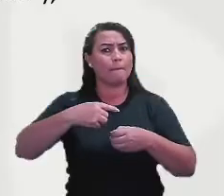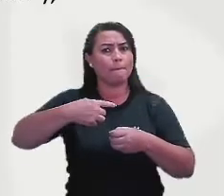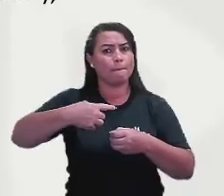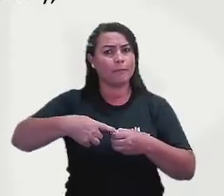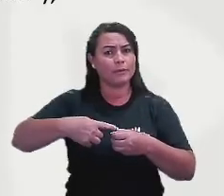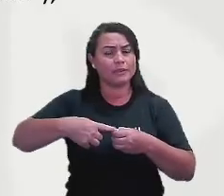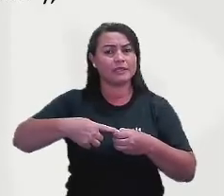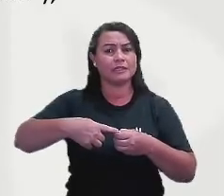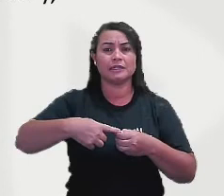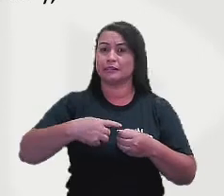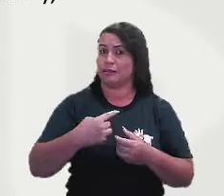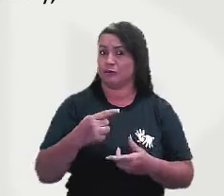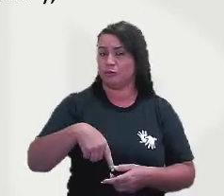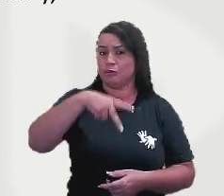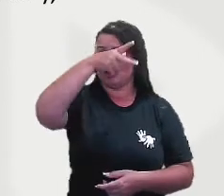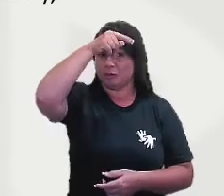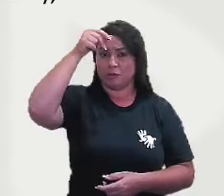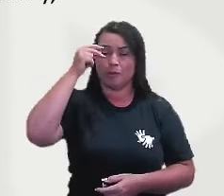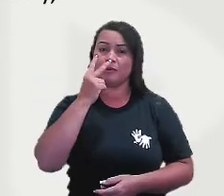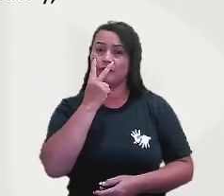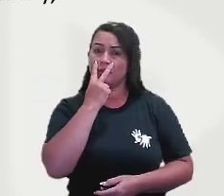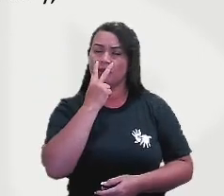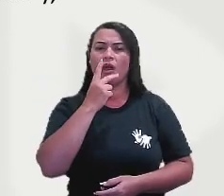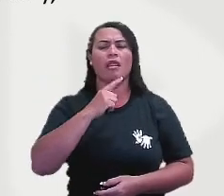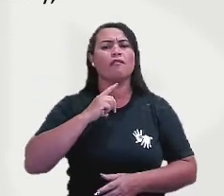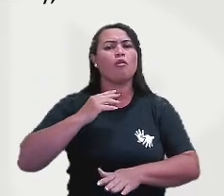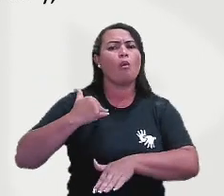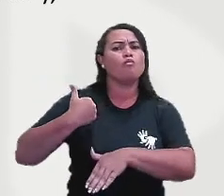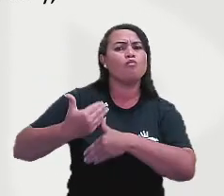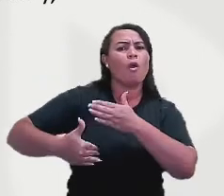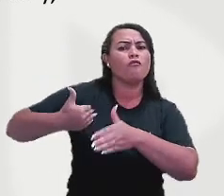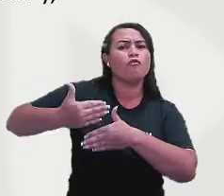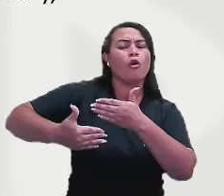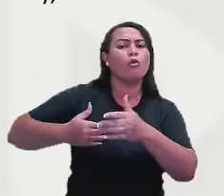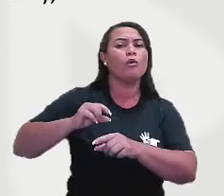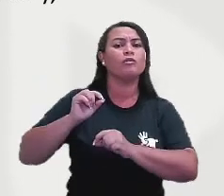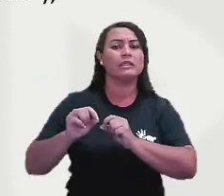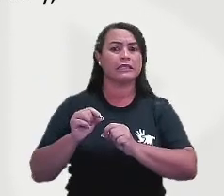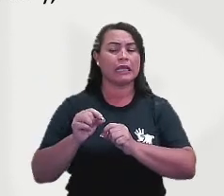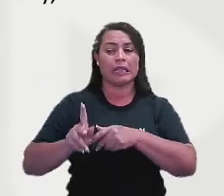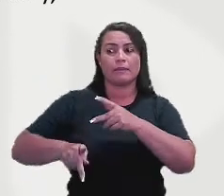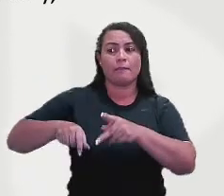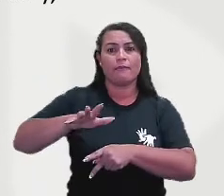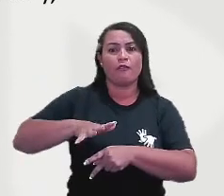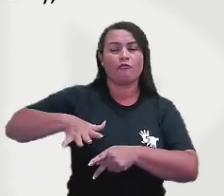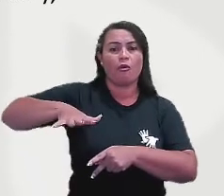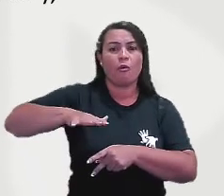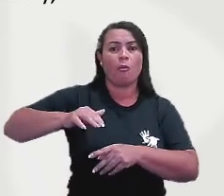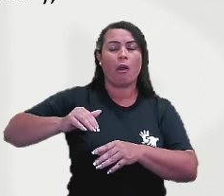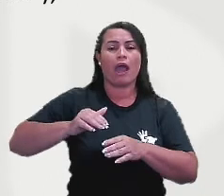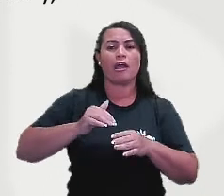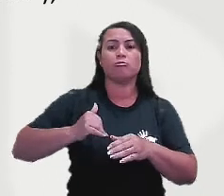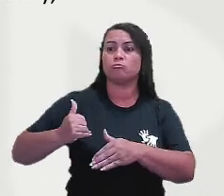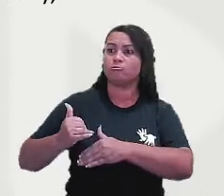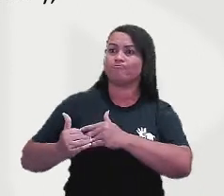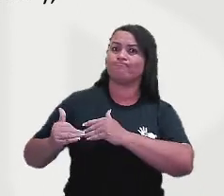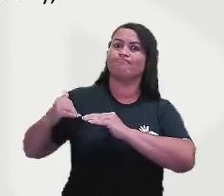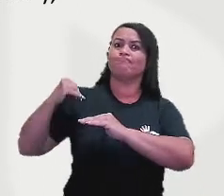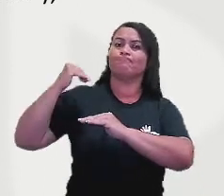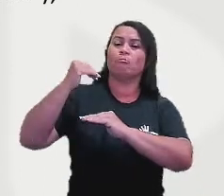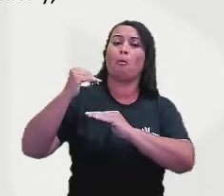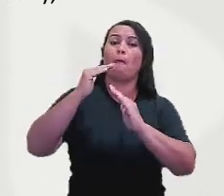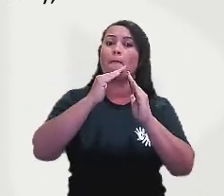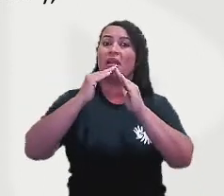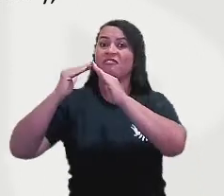Antão, nosso município evoluiu da condição de povoado para a categoria de vila.